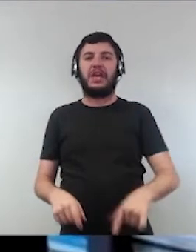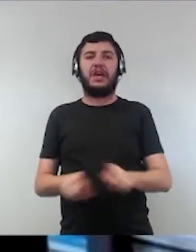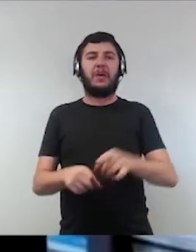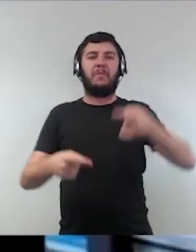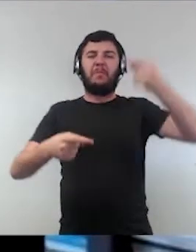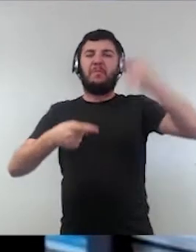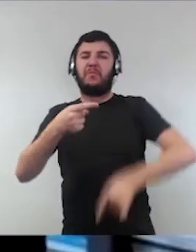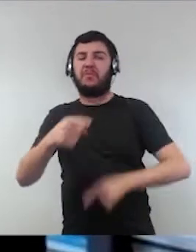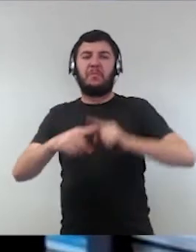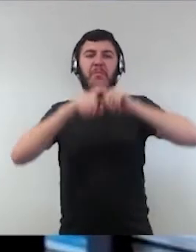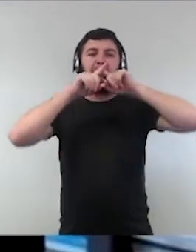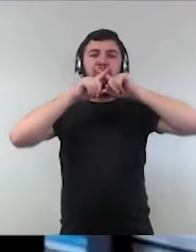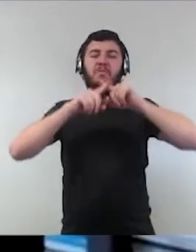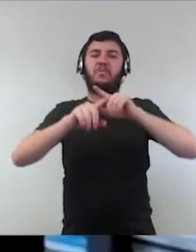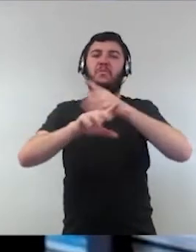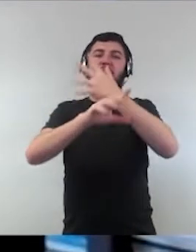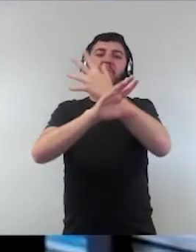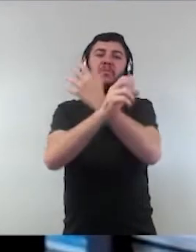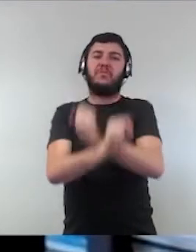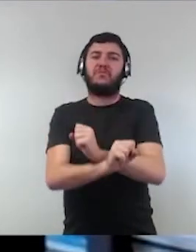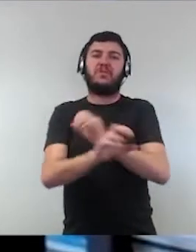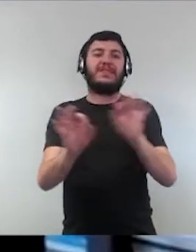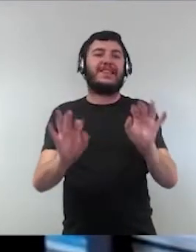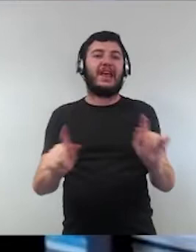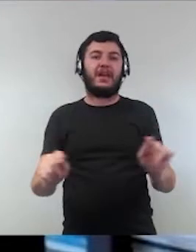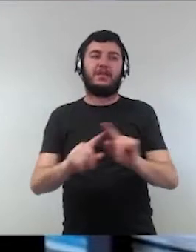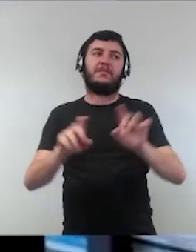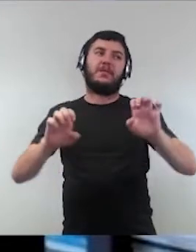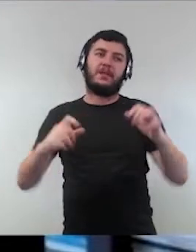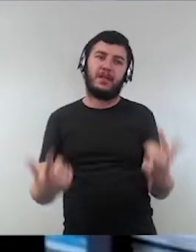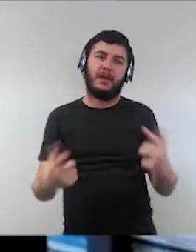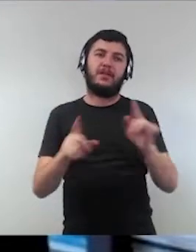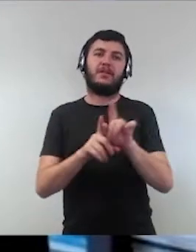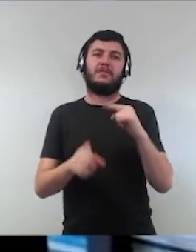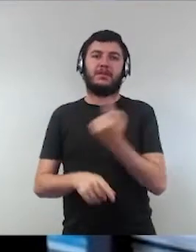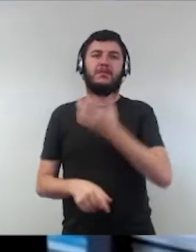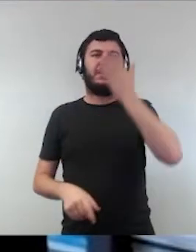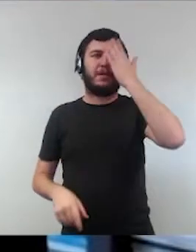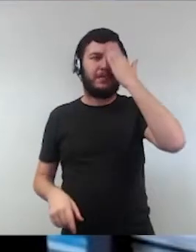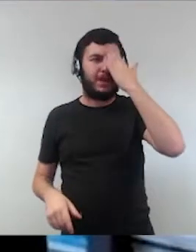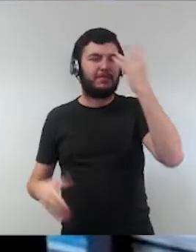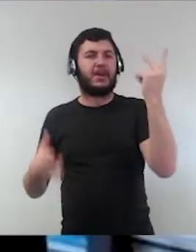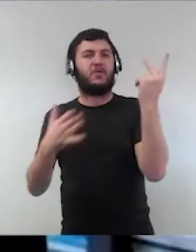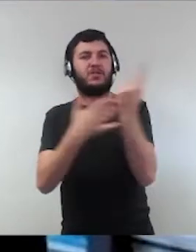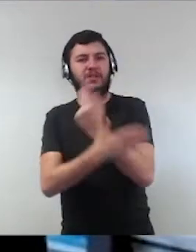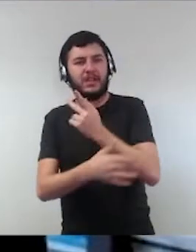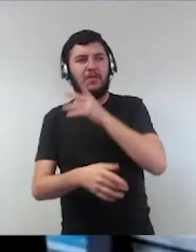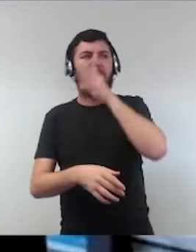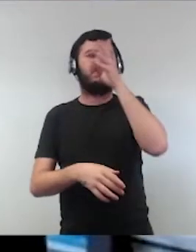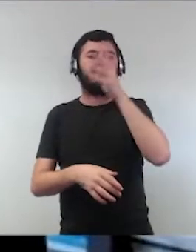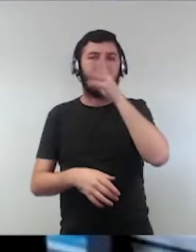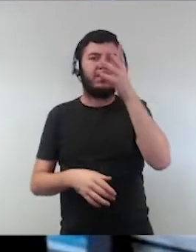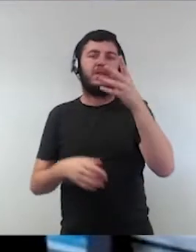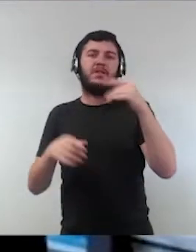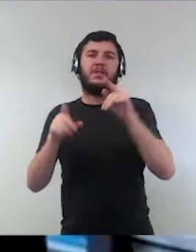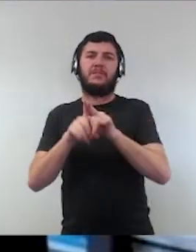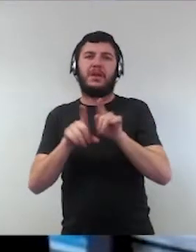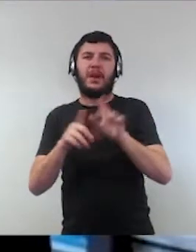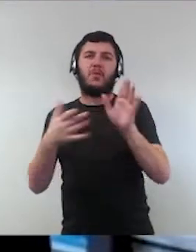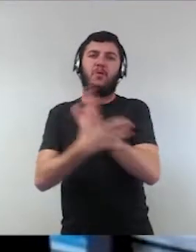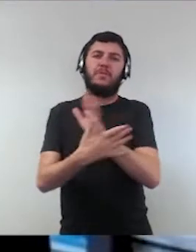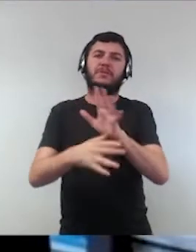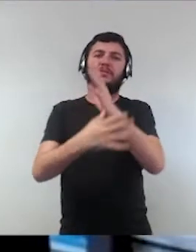bastante razoável. É claro que é polêmica, é claro que há vozes dissonantes que dirão que é um tipo de censura exercida